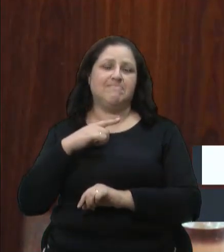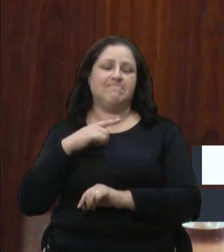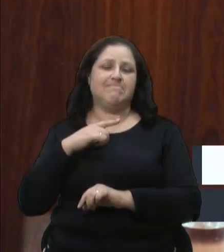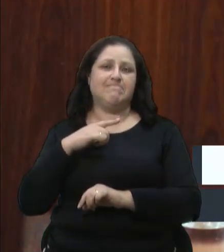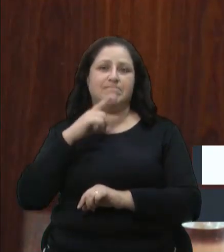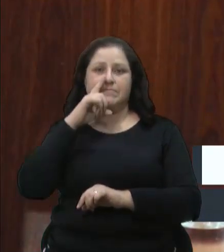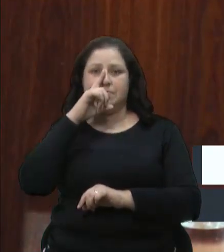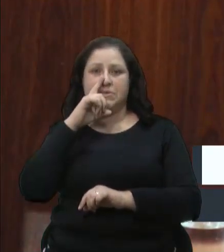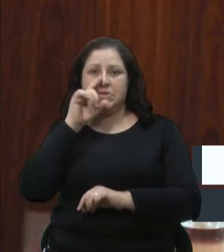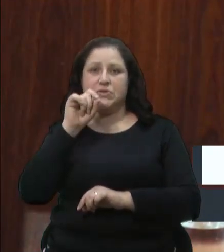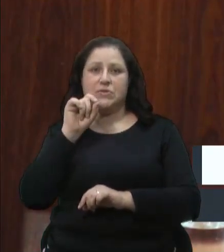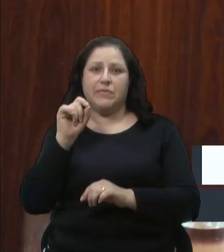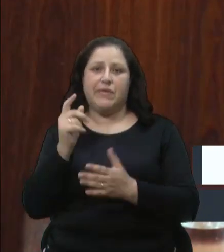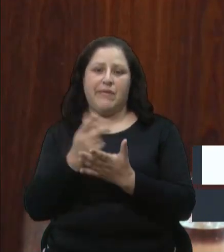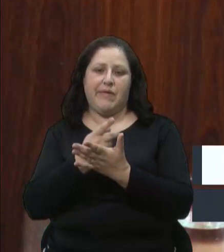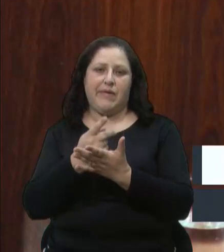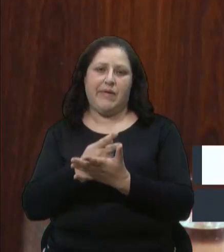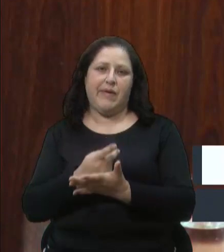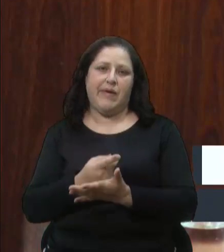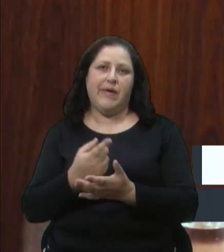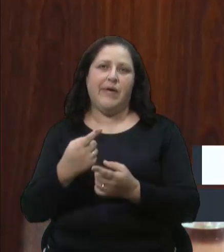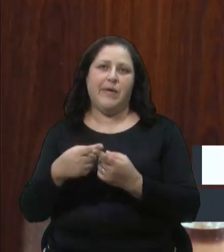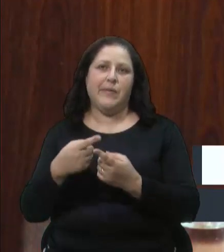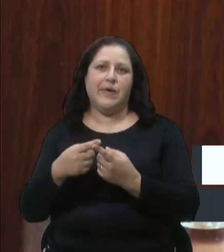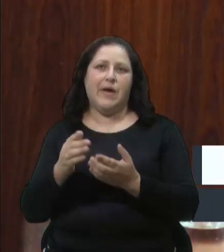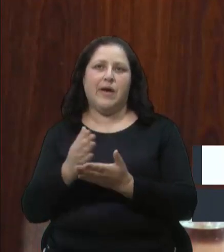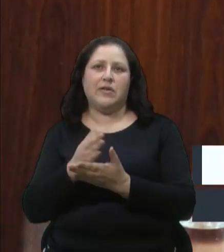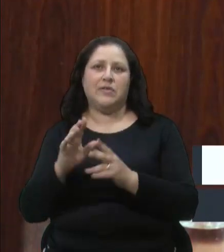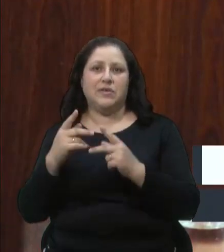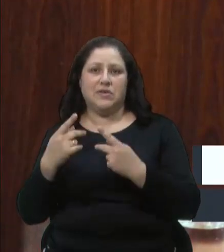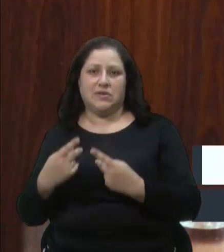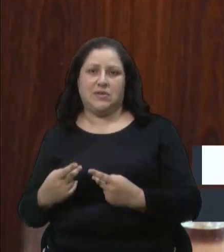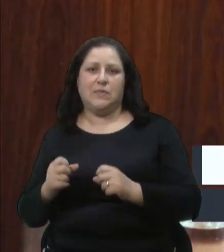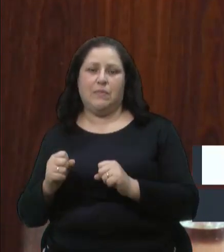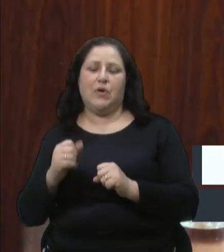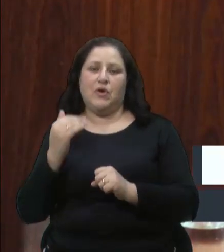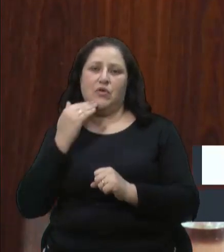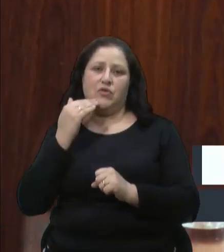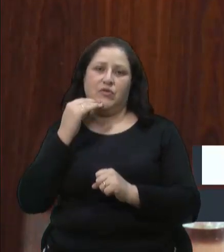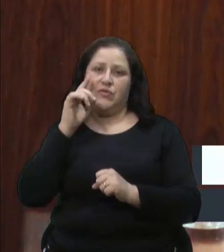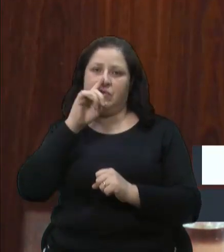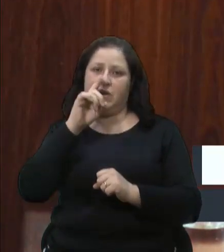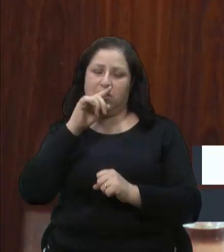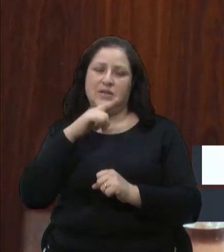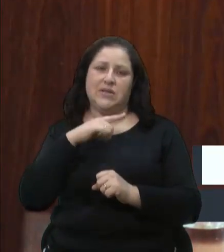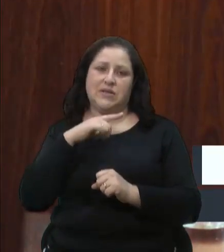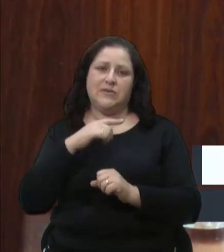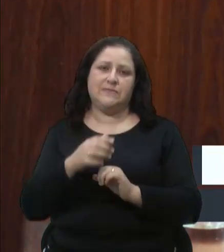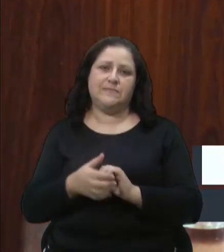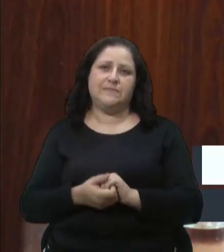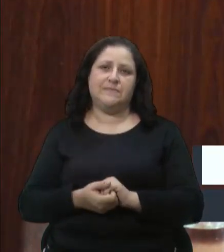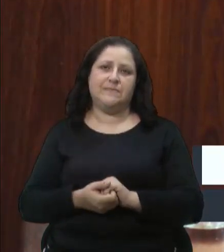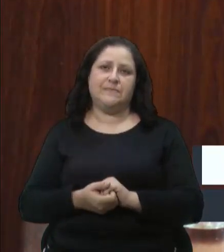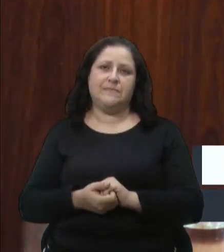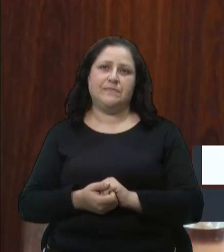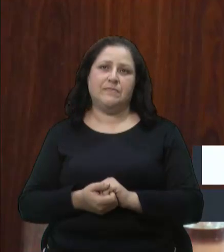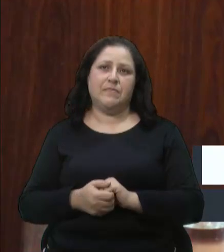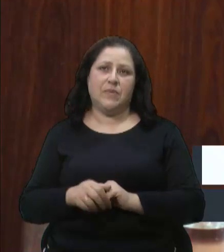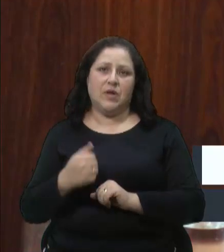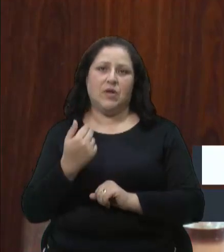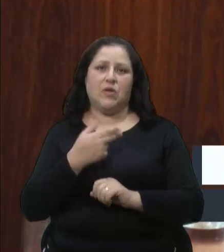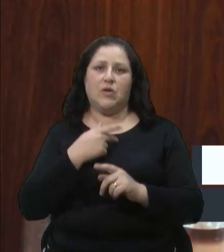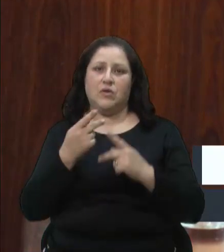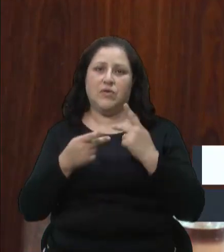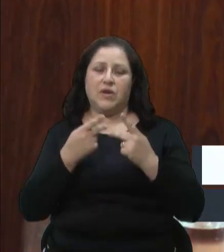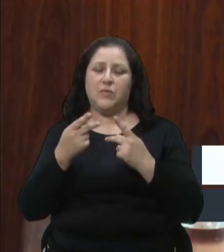suscetível a erro. Afinal, pessoas humanas podem cometer erros. E a gente está falando aqui